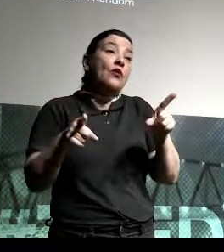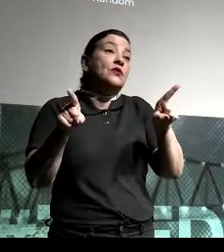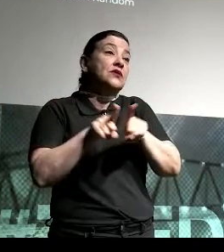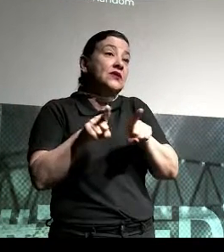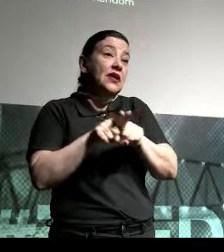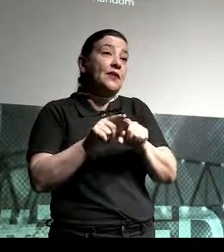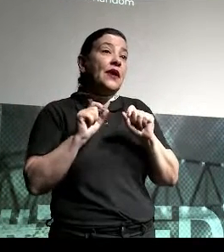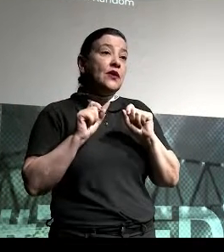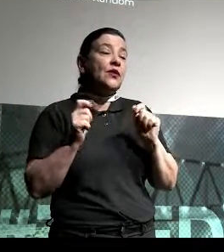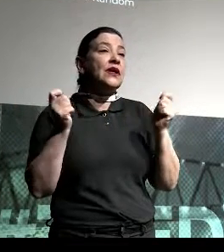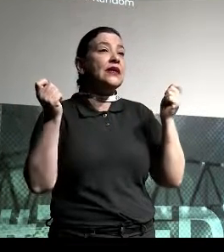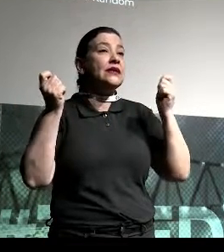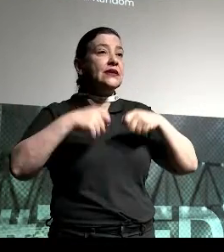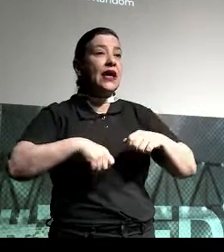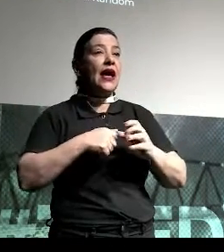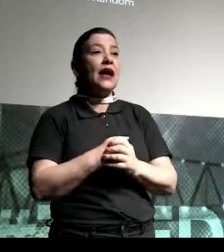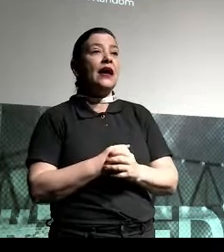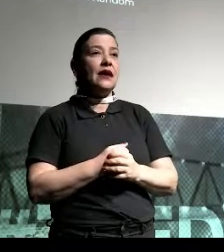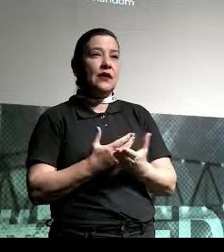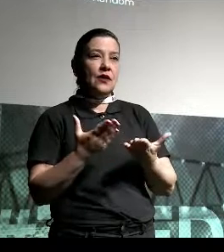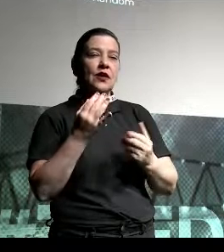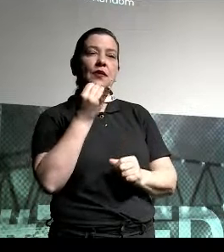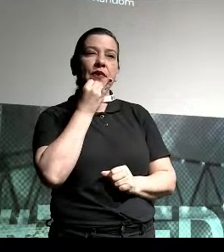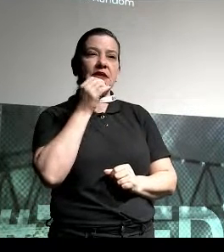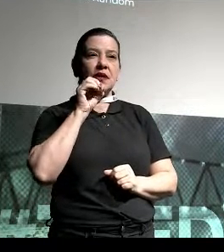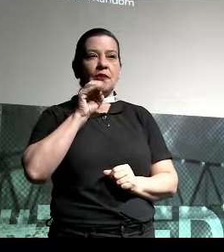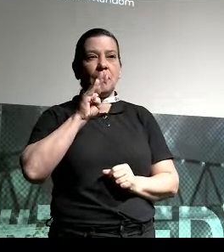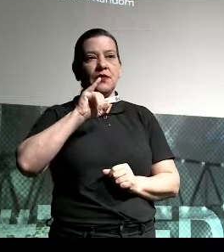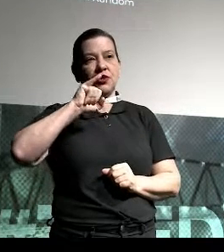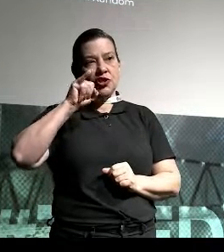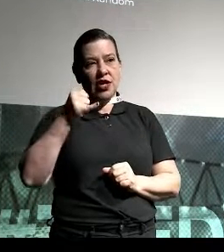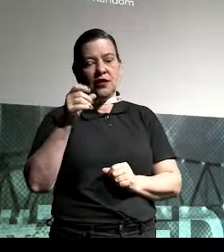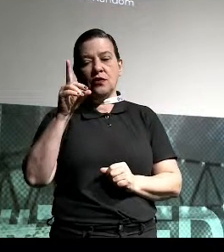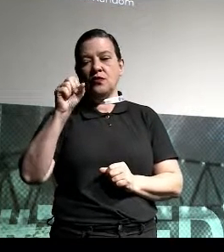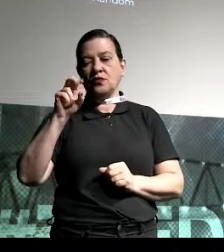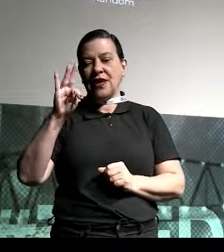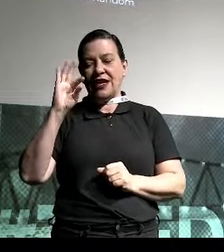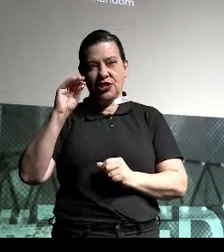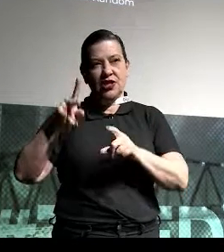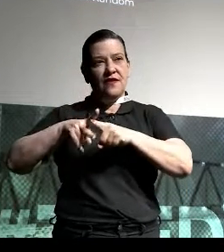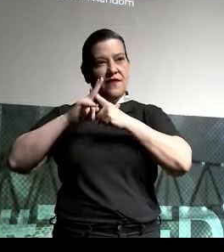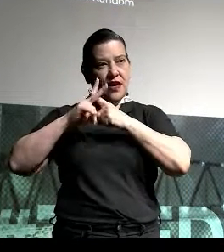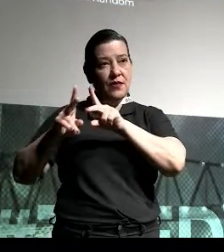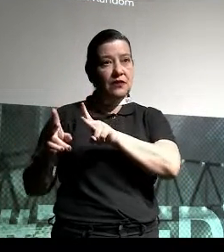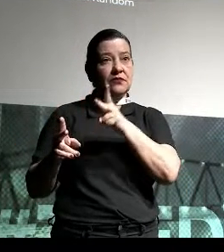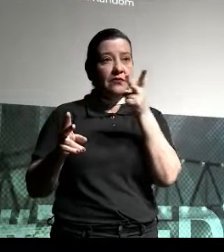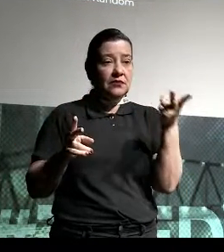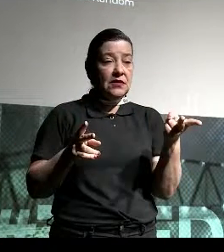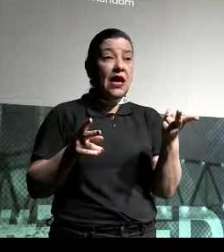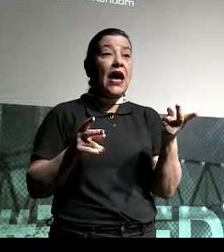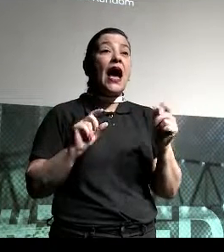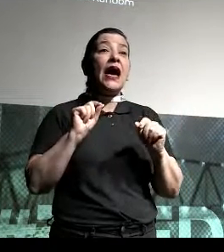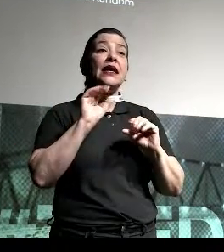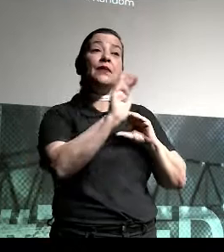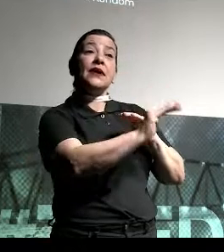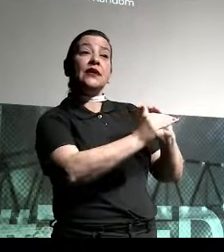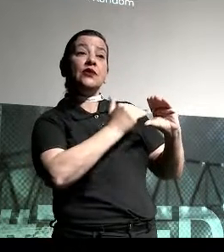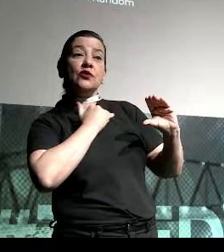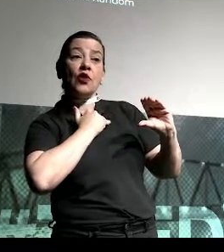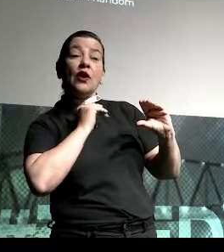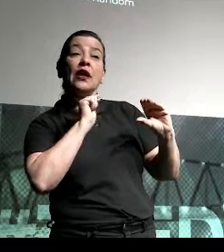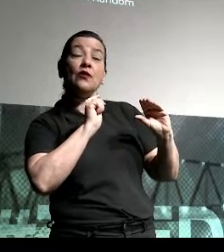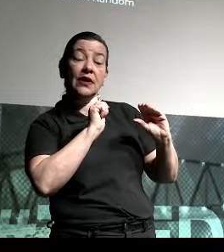gerar randomicamente com o random, né? Com esse objeto random que a gente tem no Dart. E com isso, ele me retorna uma credential, né? Essa credencial, que é uma